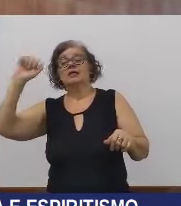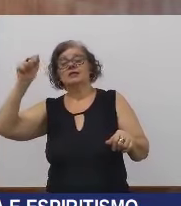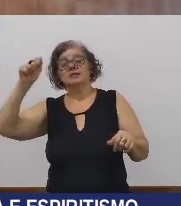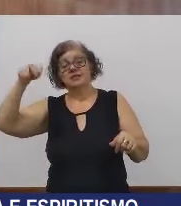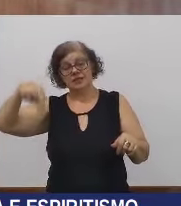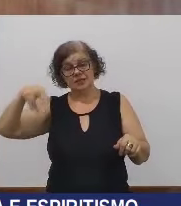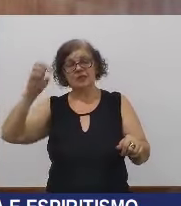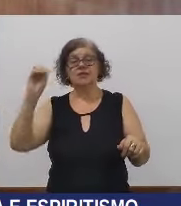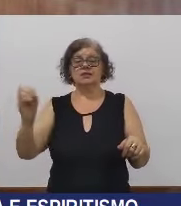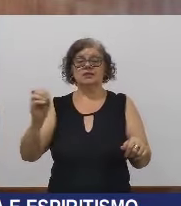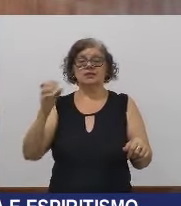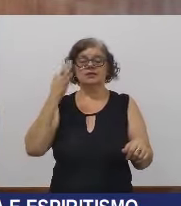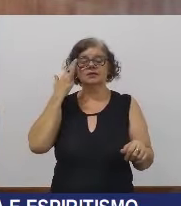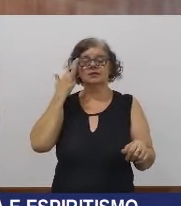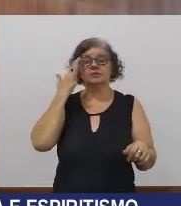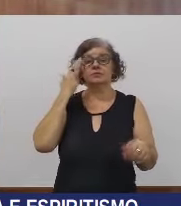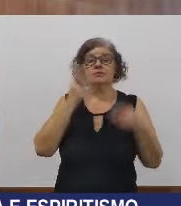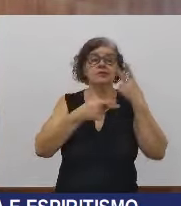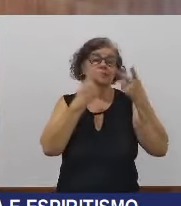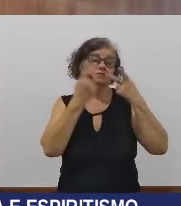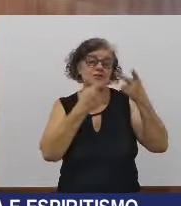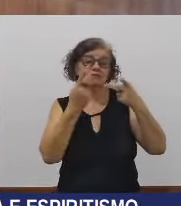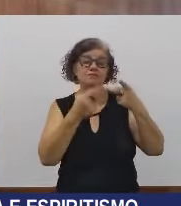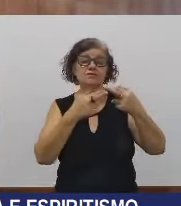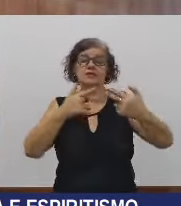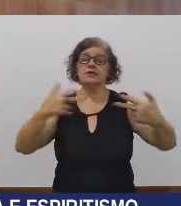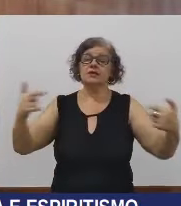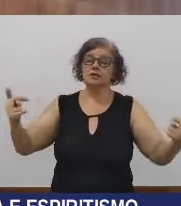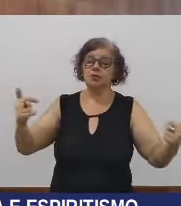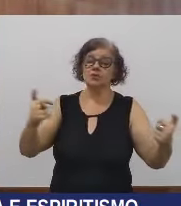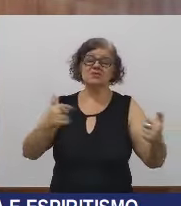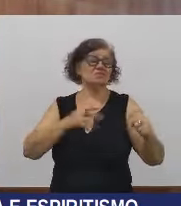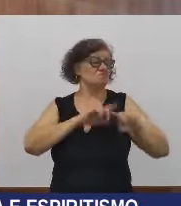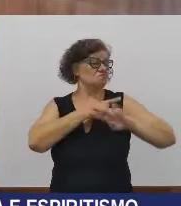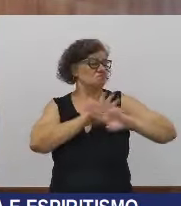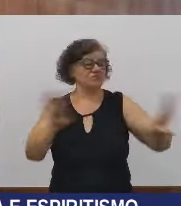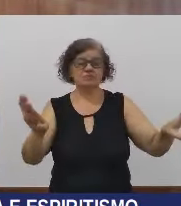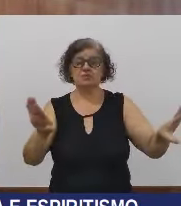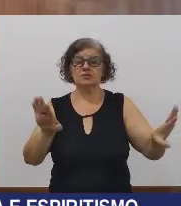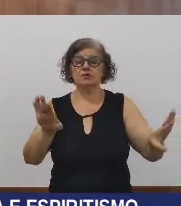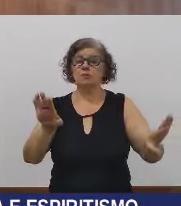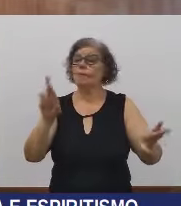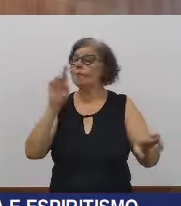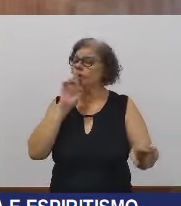foi procurá-lo e ela falou, olha, eu vou dizer um monte de coisa que você não gosta. Ele falou, então não diga.